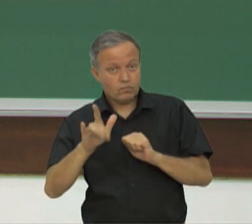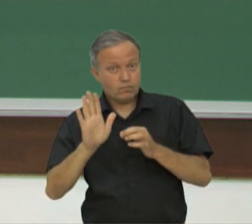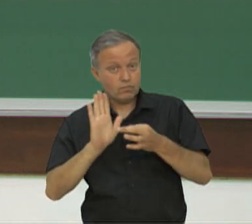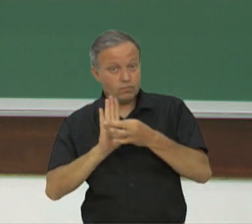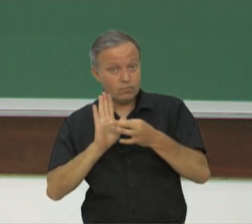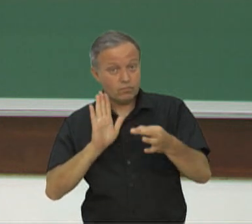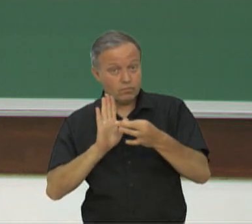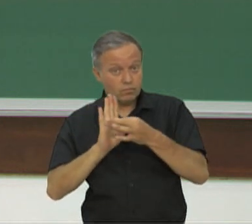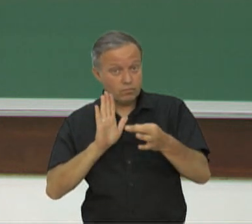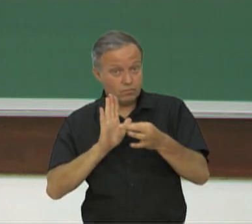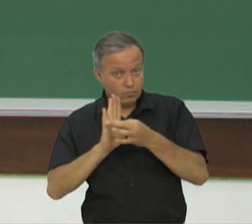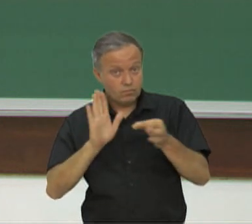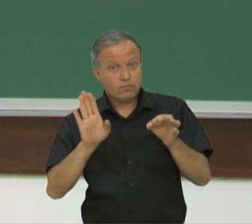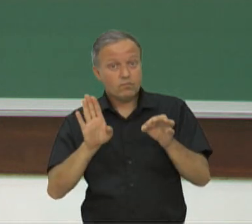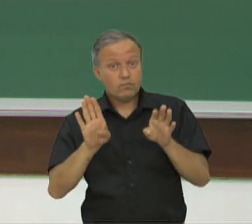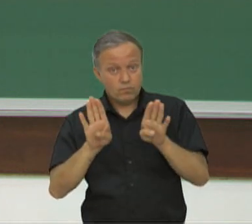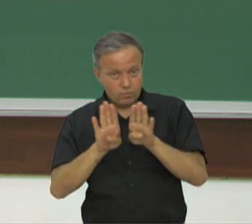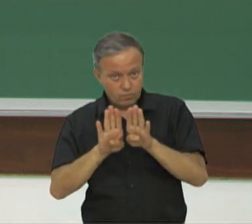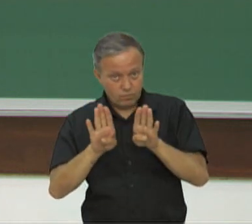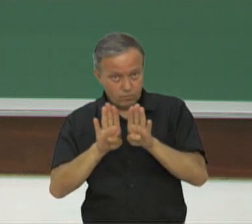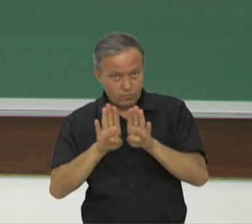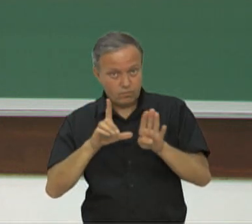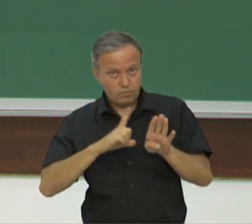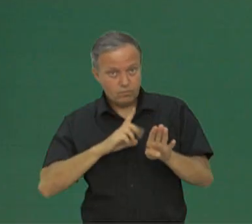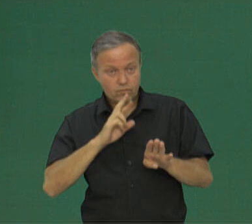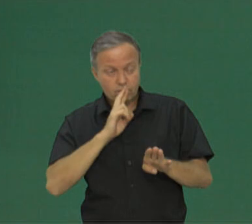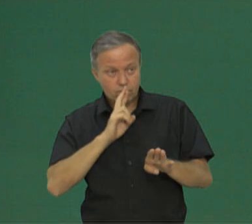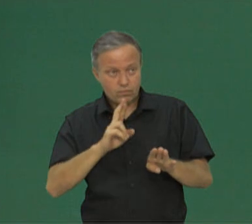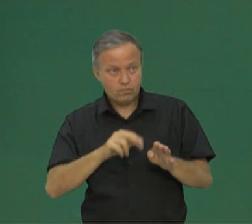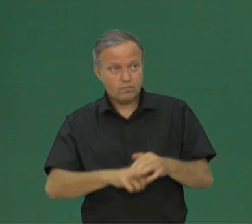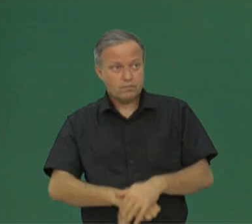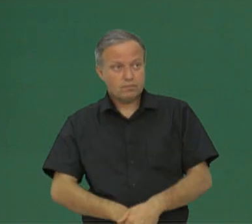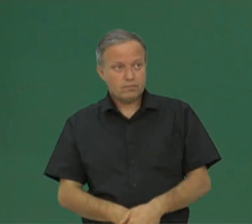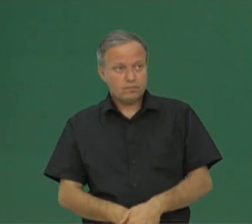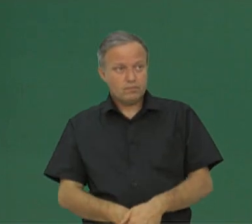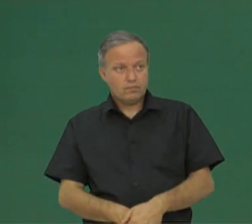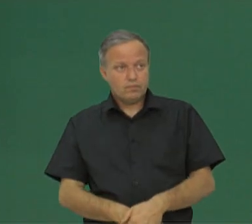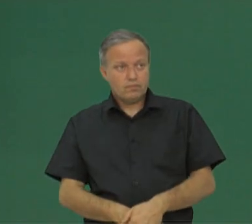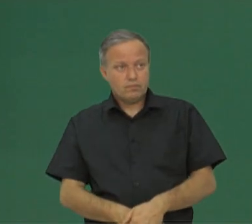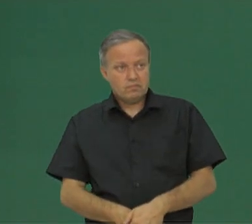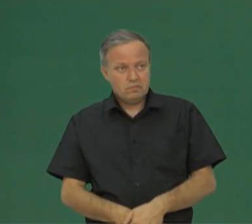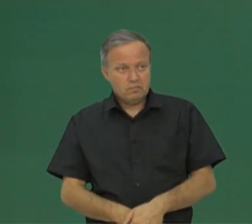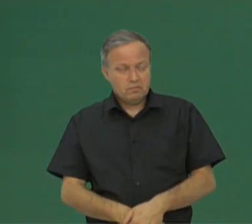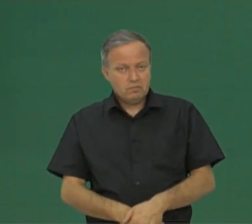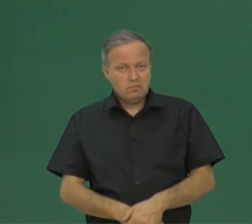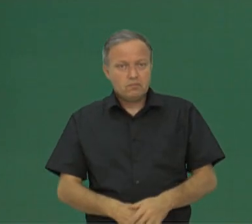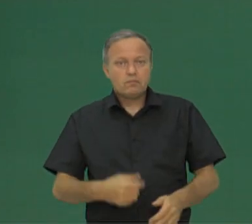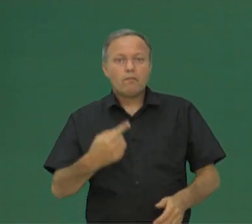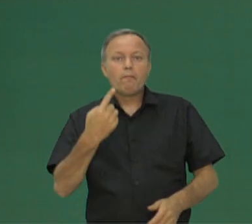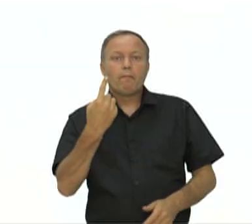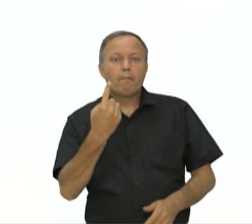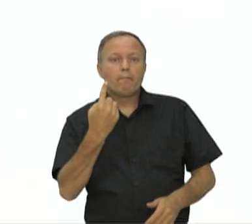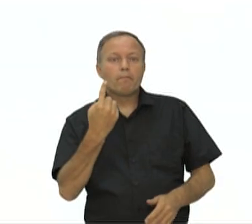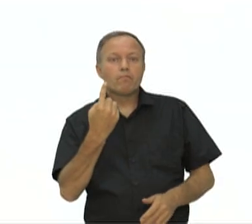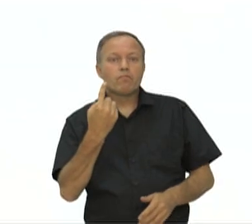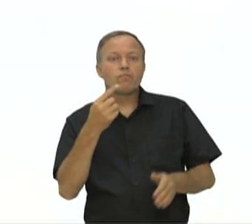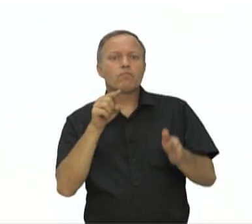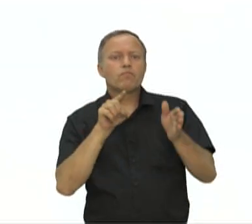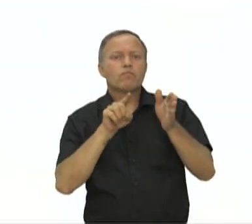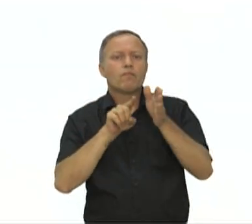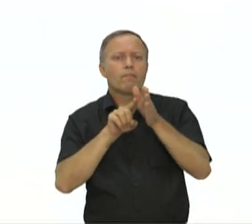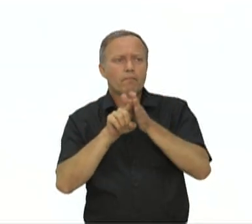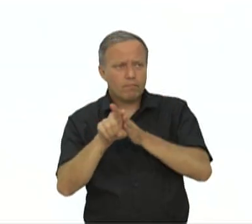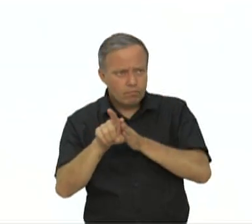de resposta, certo? Então vem comigo aqui, vamos lá? O que é uma instalação